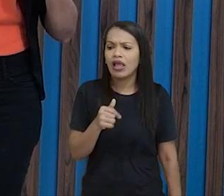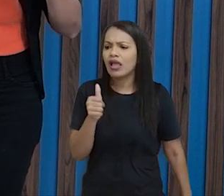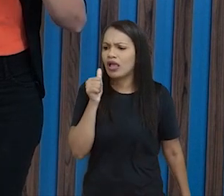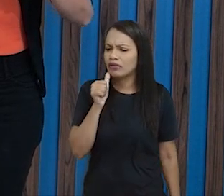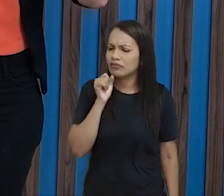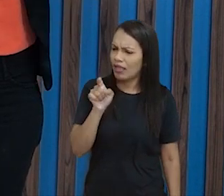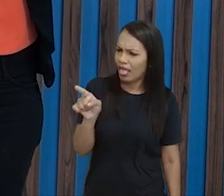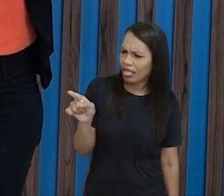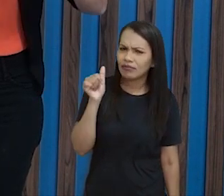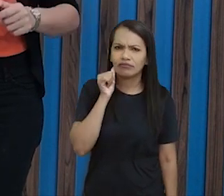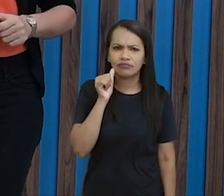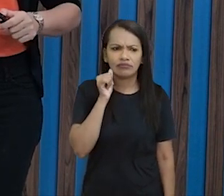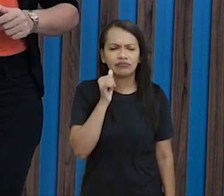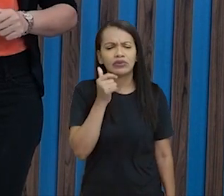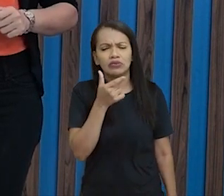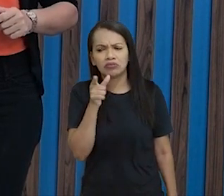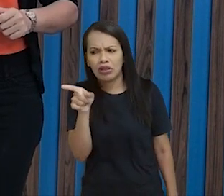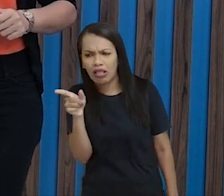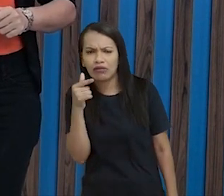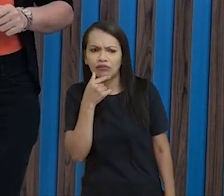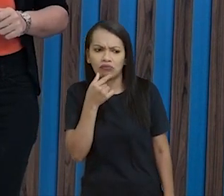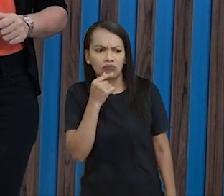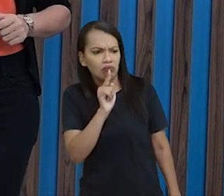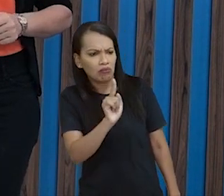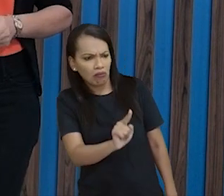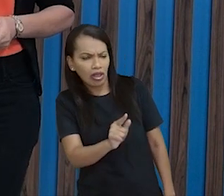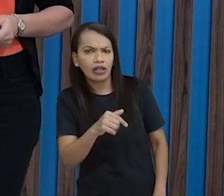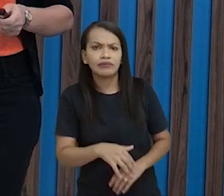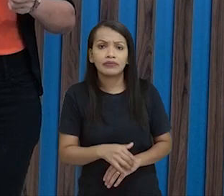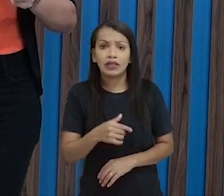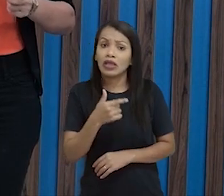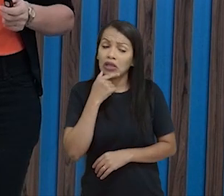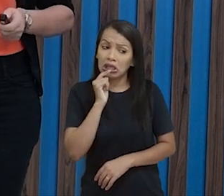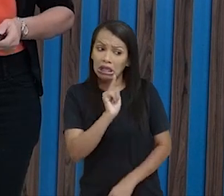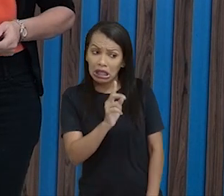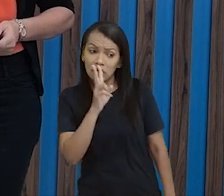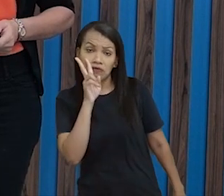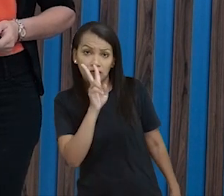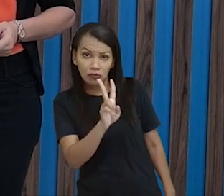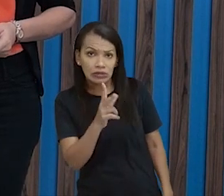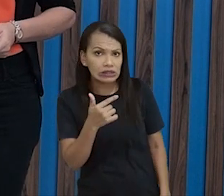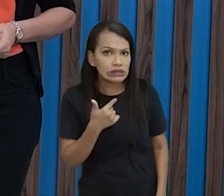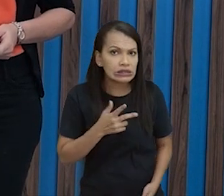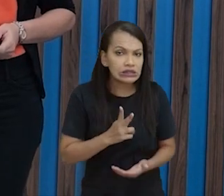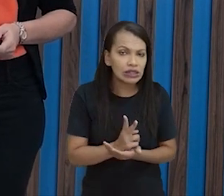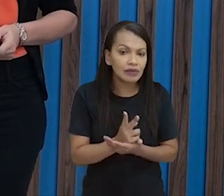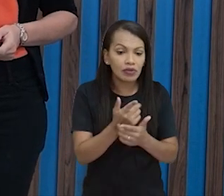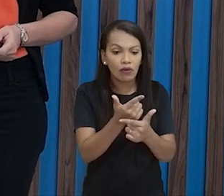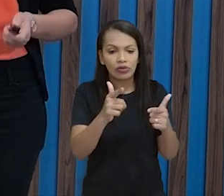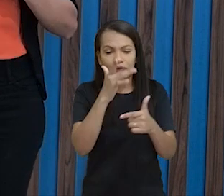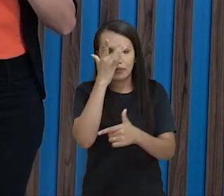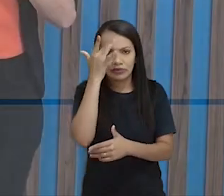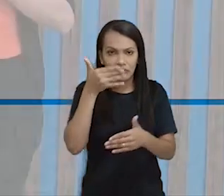ela. Então, ela foi, ele viu, certo? É sempre uma outra pessoa que participa da